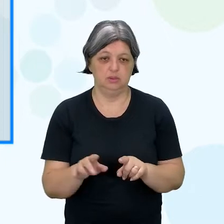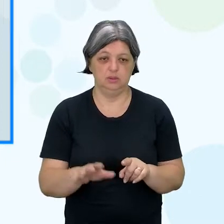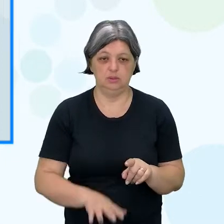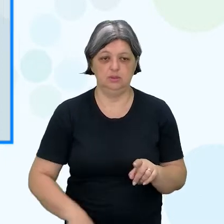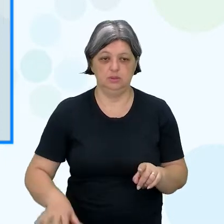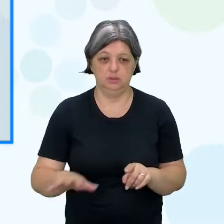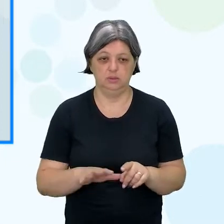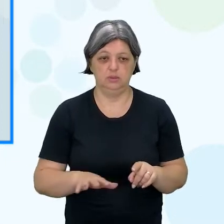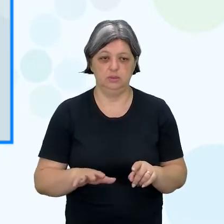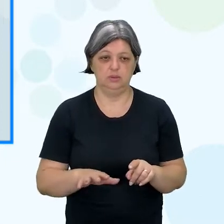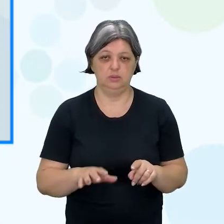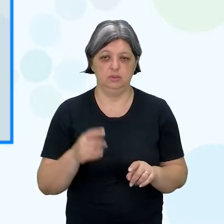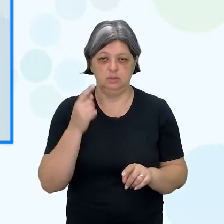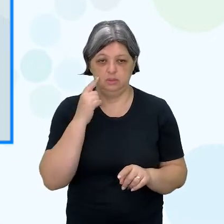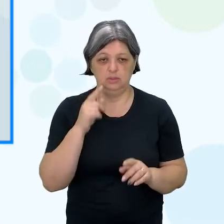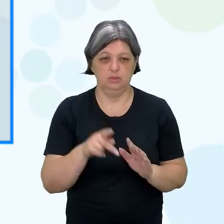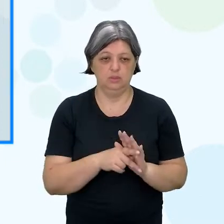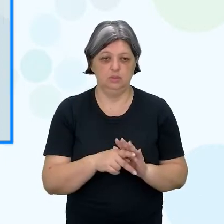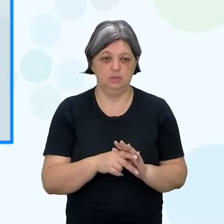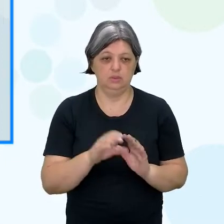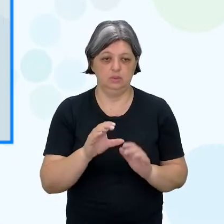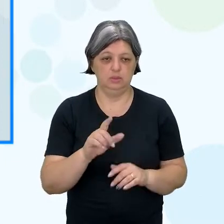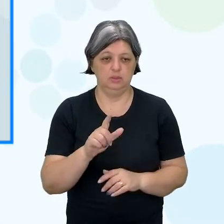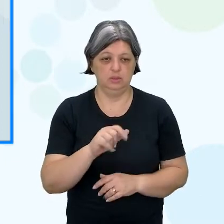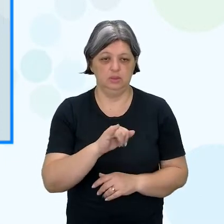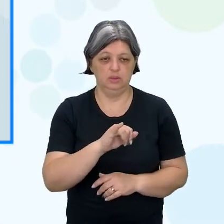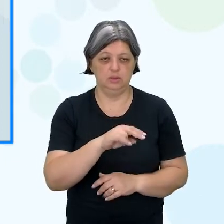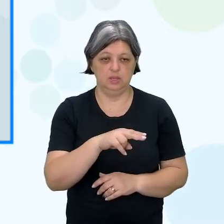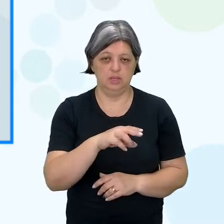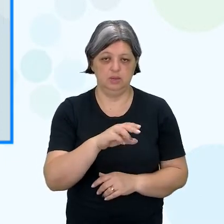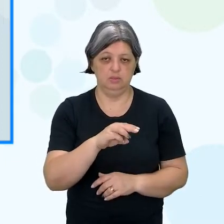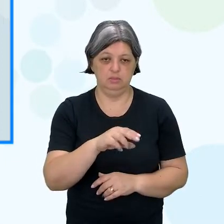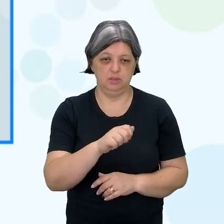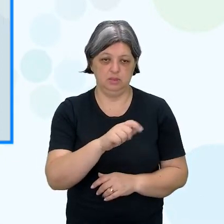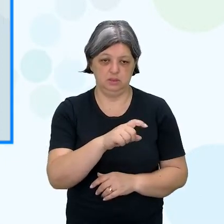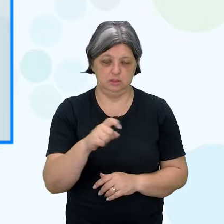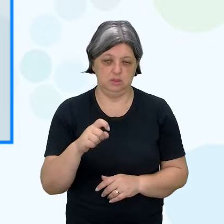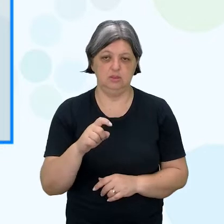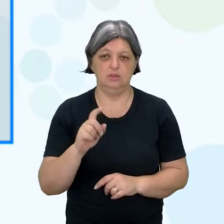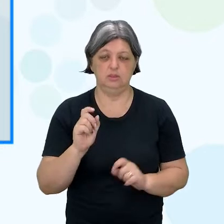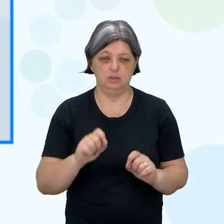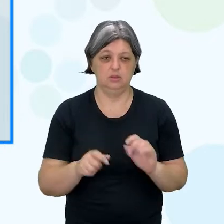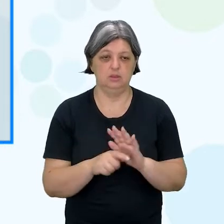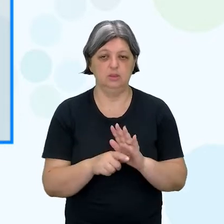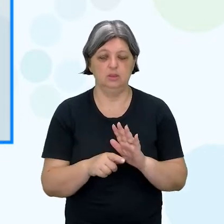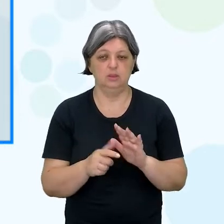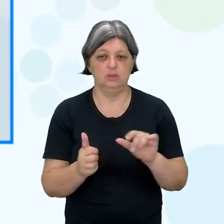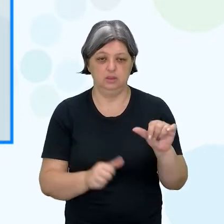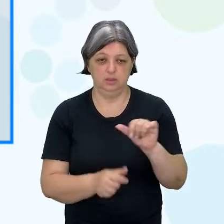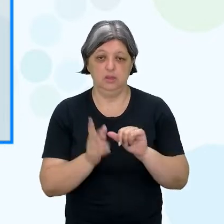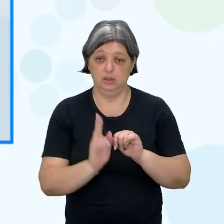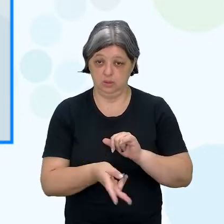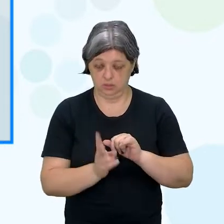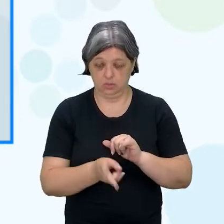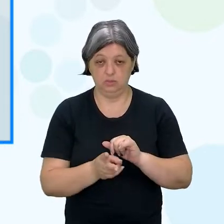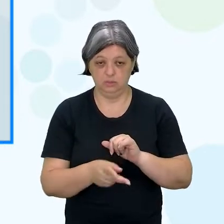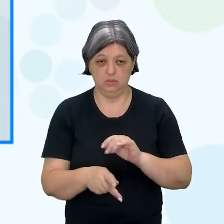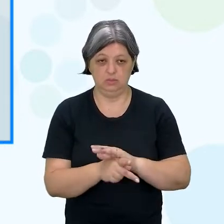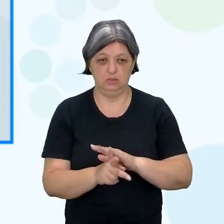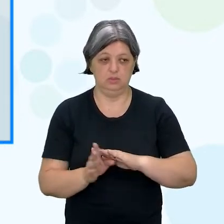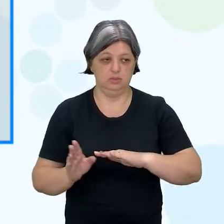que é a comunidade clímax. Nessa comunidade seria já um ecossistema, como a gente coloca lá, permanente, um